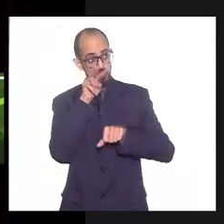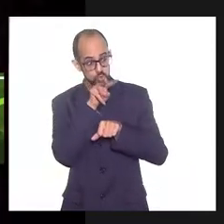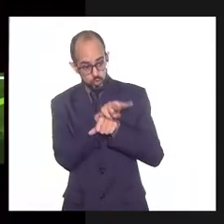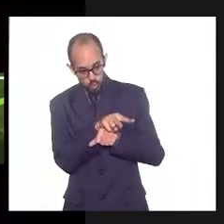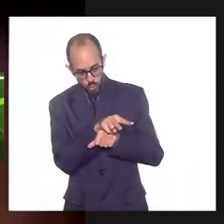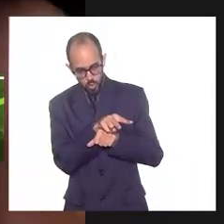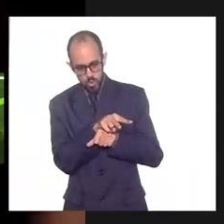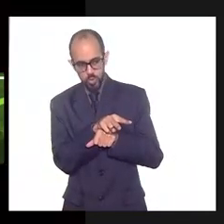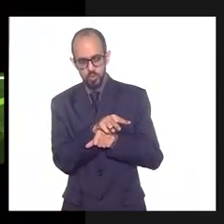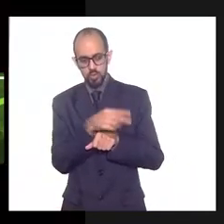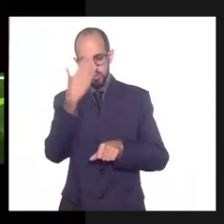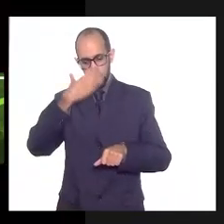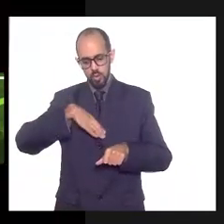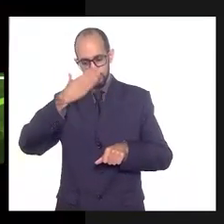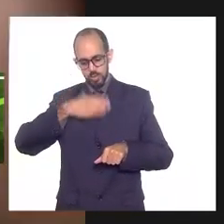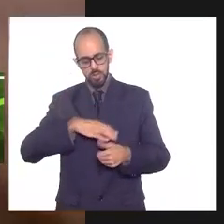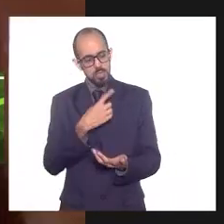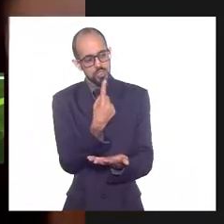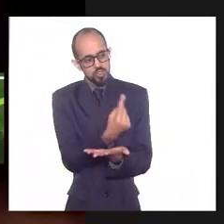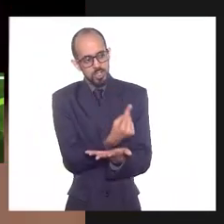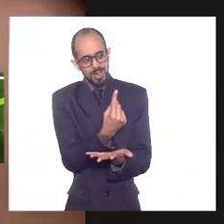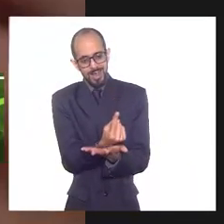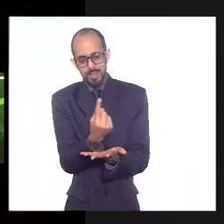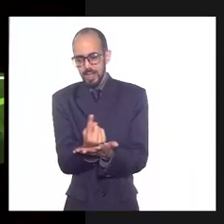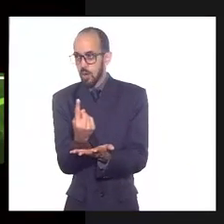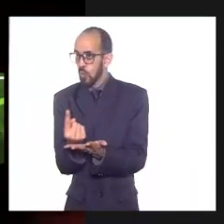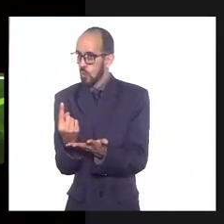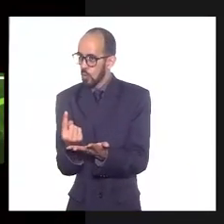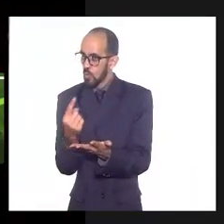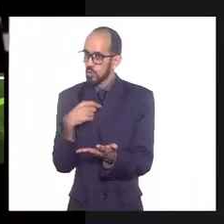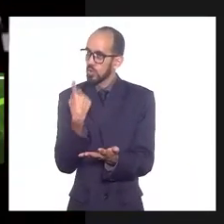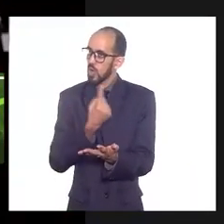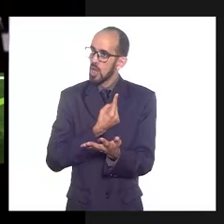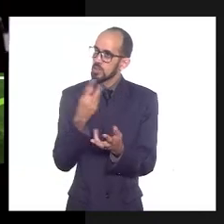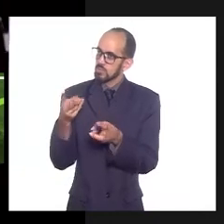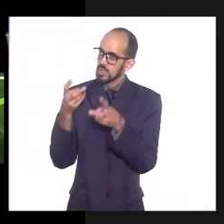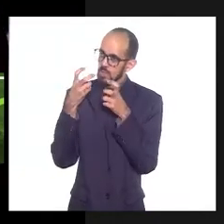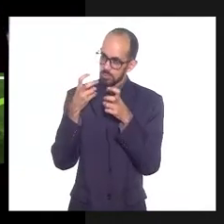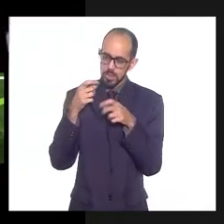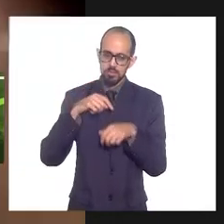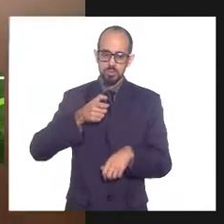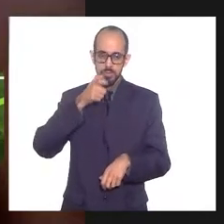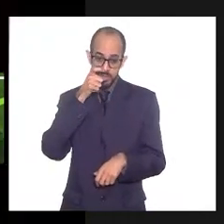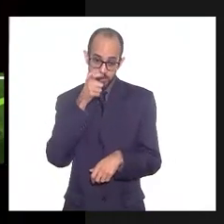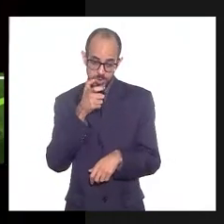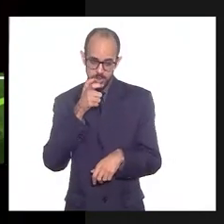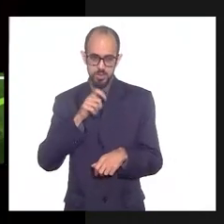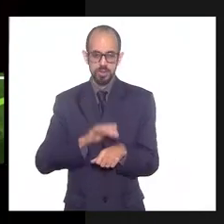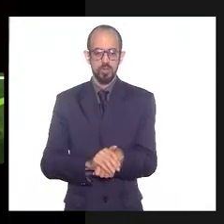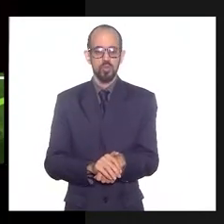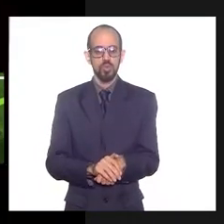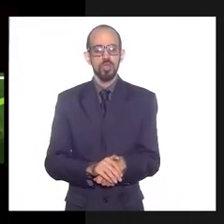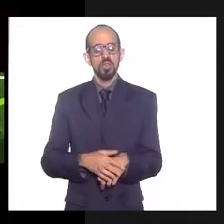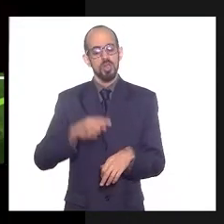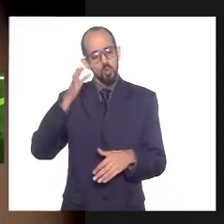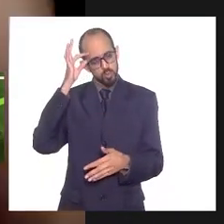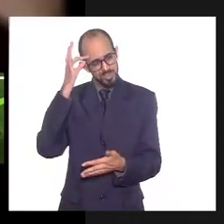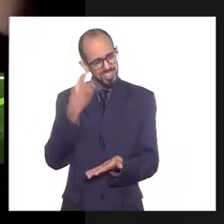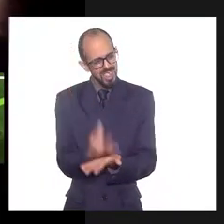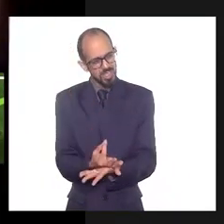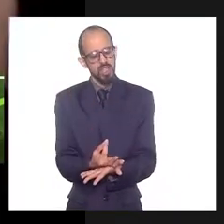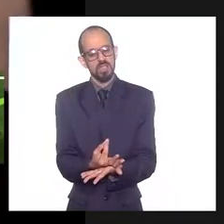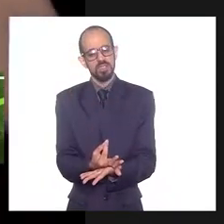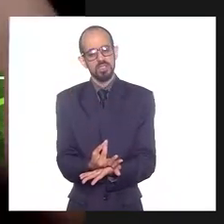conduta dos Senhores das senhoras a gente observam presta atenção é e exatamente ir